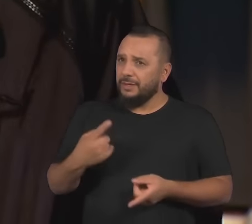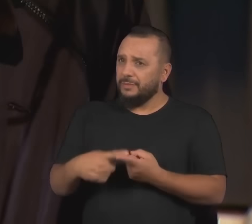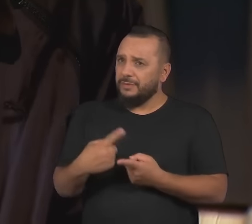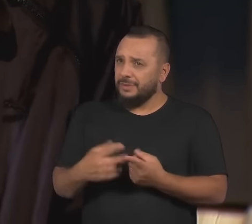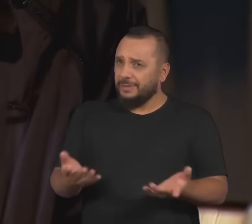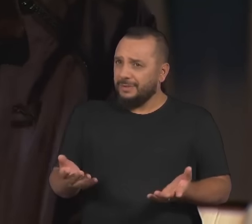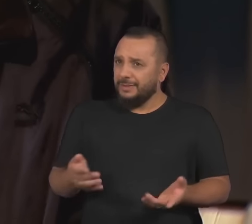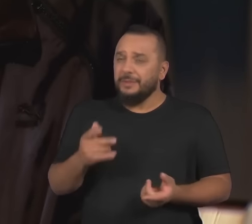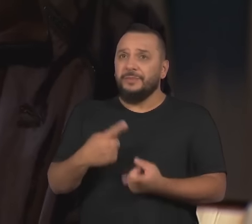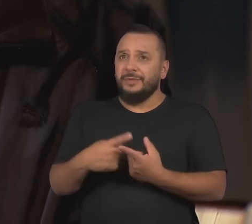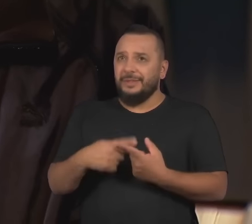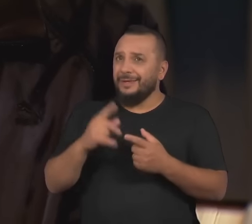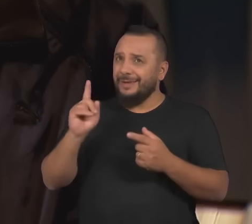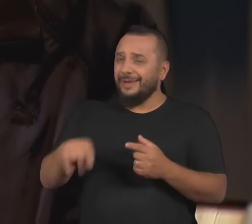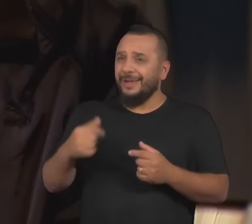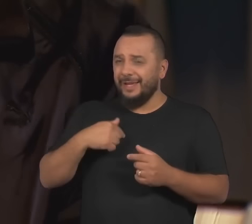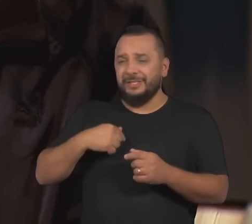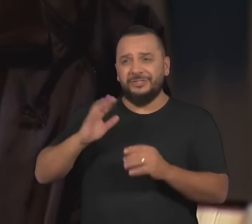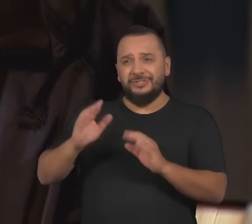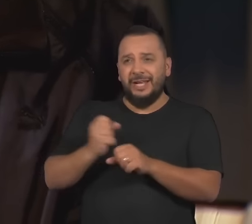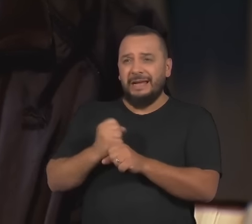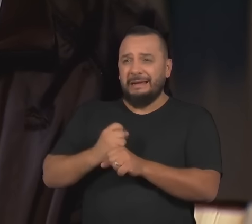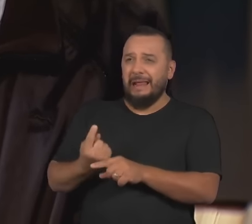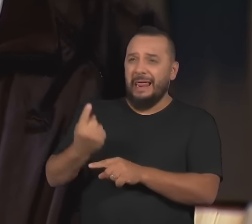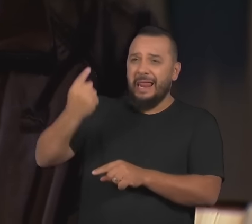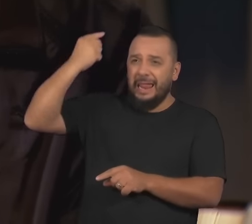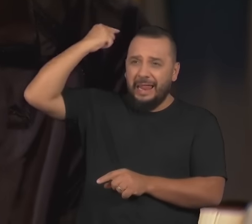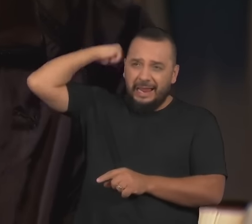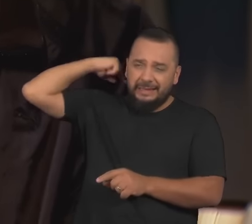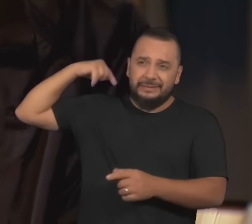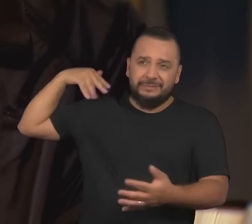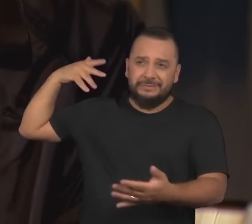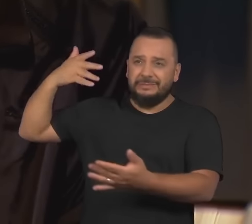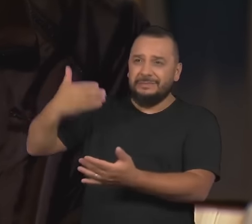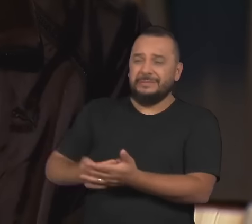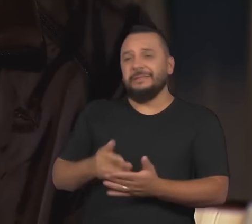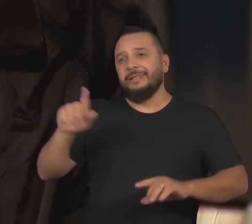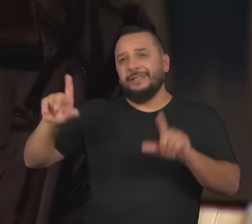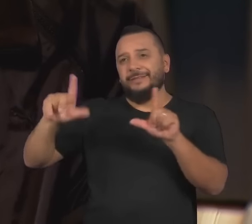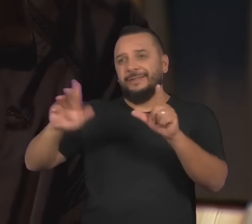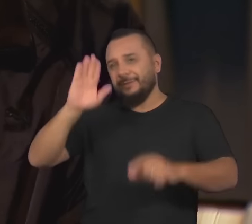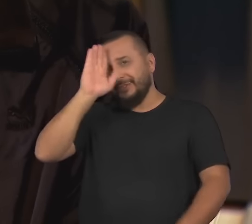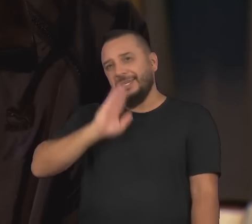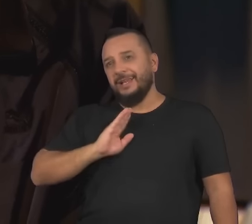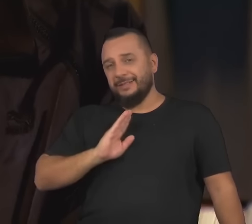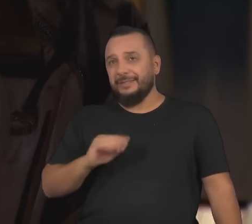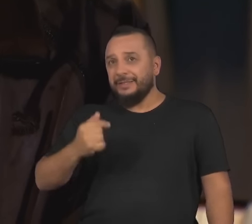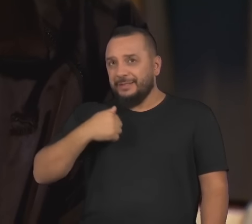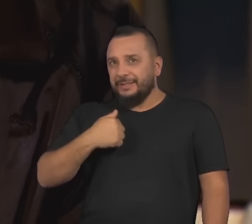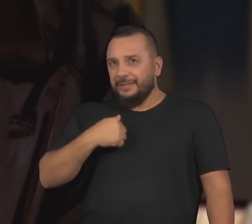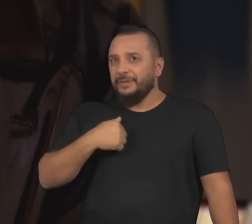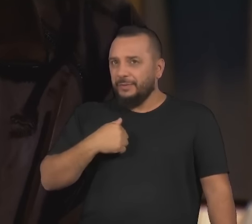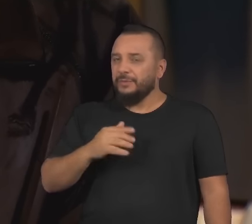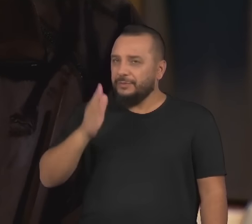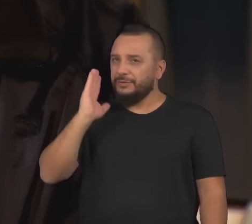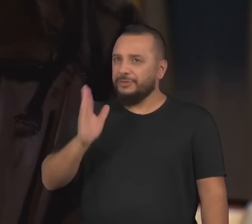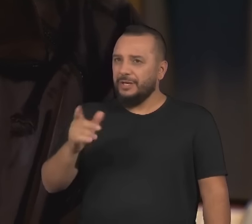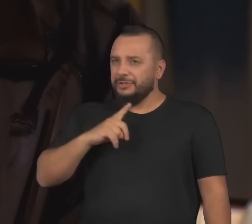que isso faz parte dos primórdios da minha carreira. Você sabe que eu tive uma